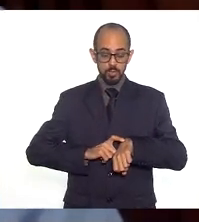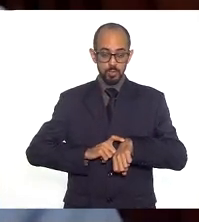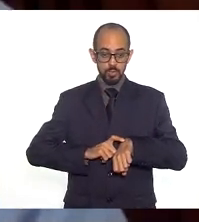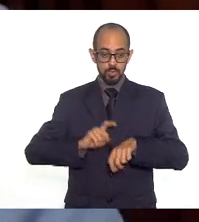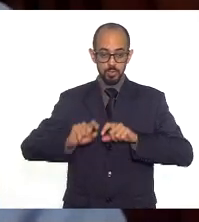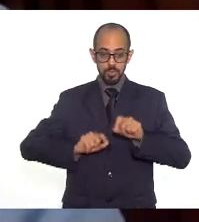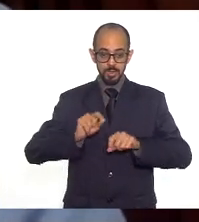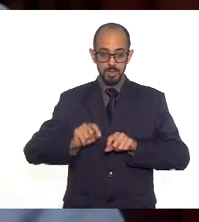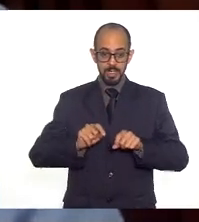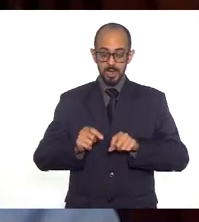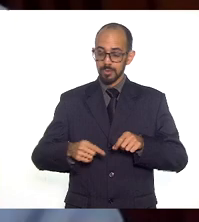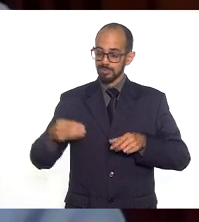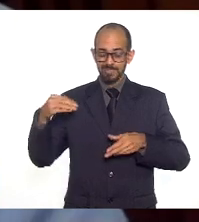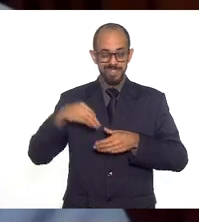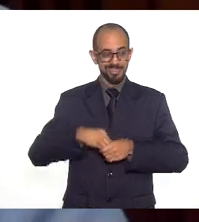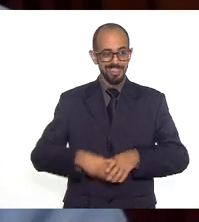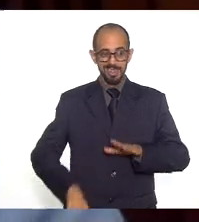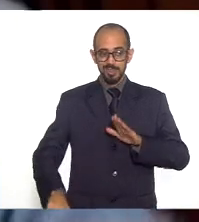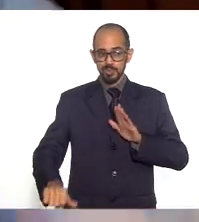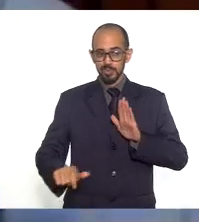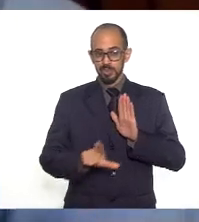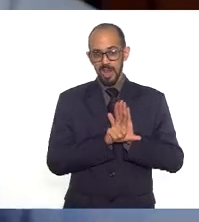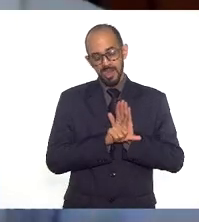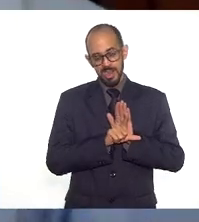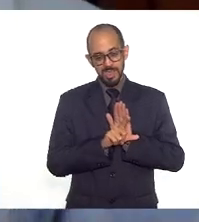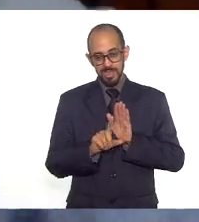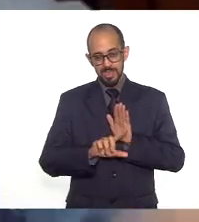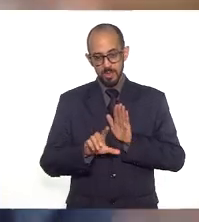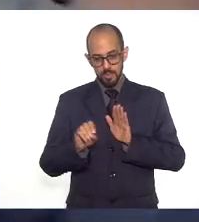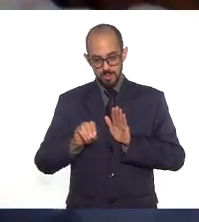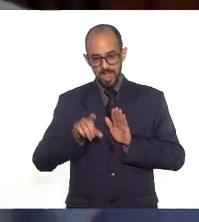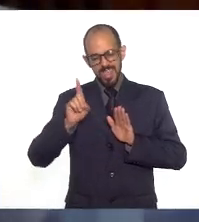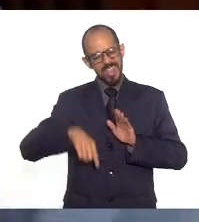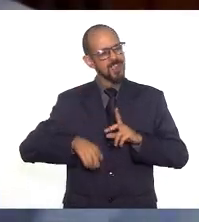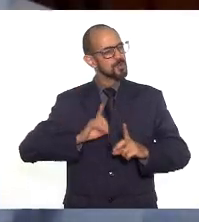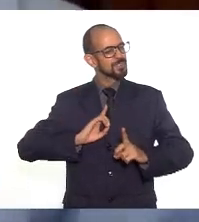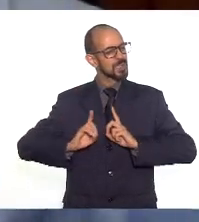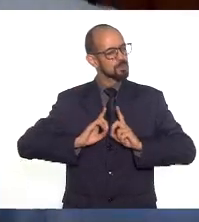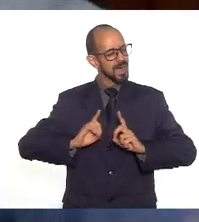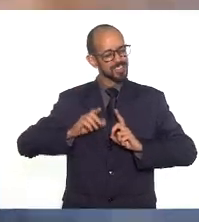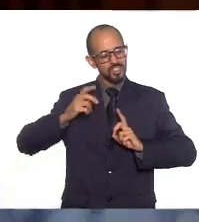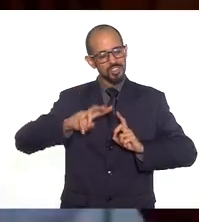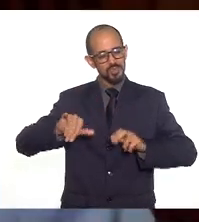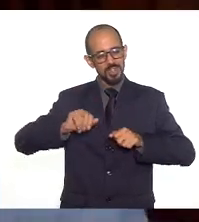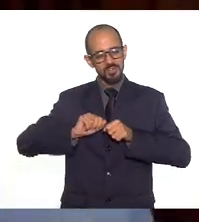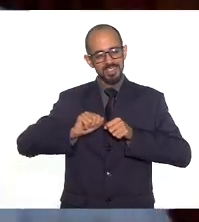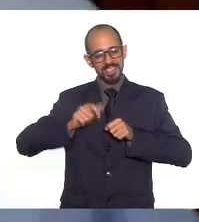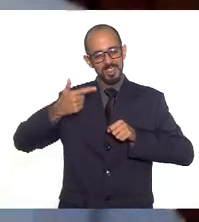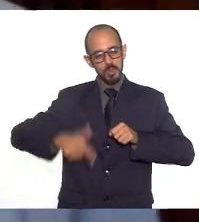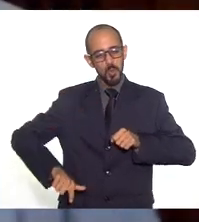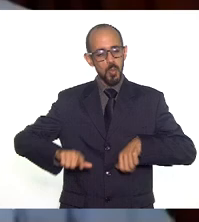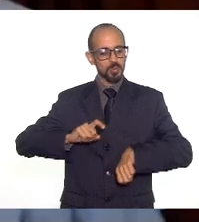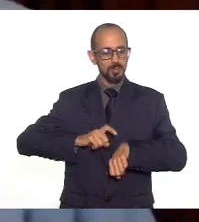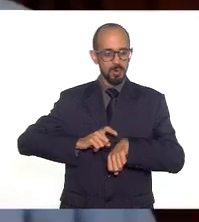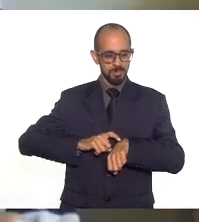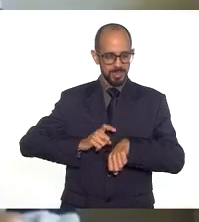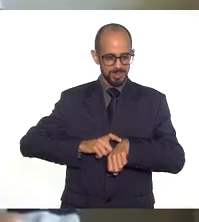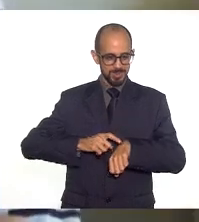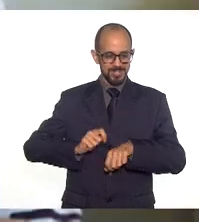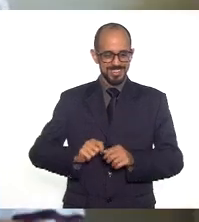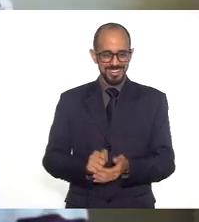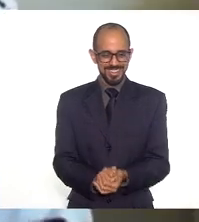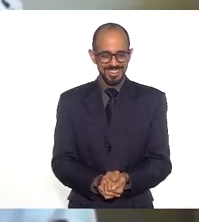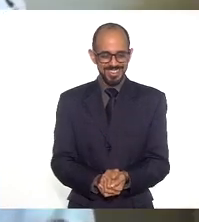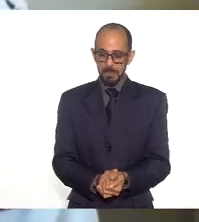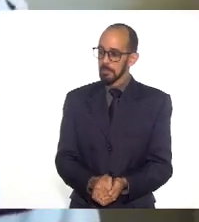ela não está dentro da legalidade, ela não está dentro da juridicidade. Mas é um debate, vamos fazer isso em outro momento. Adoro esse debate. Com esse seu